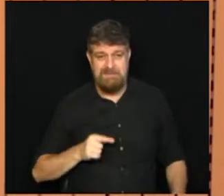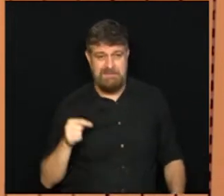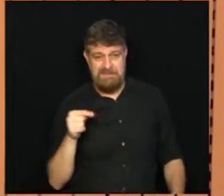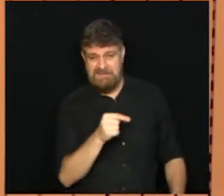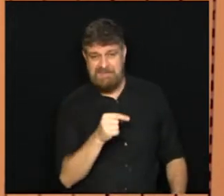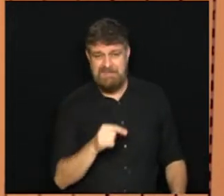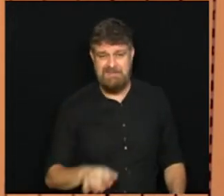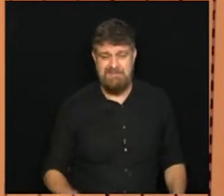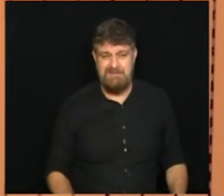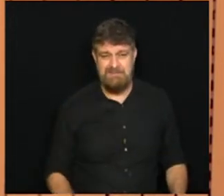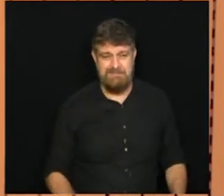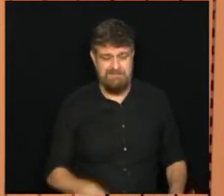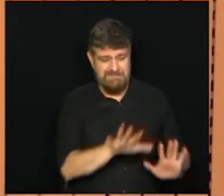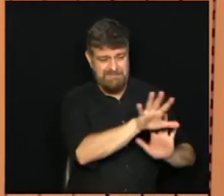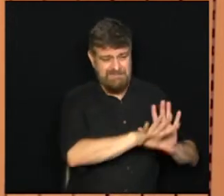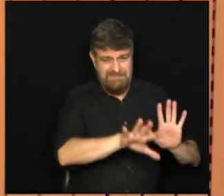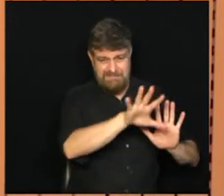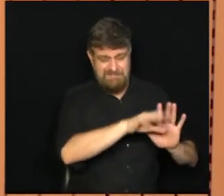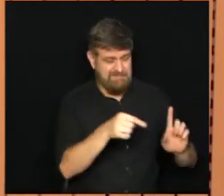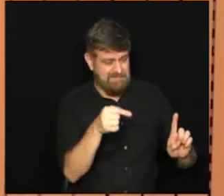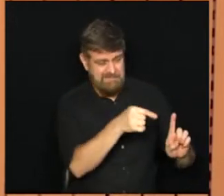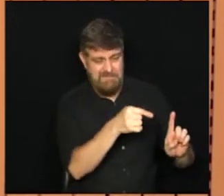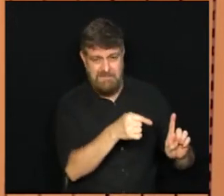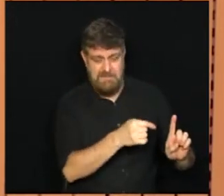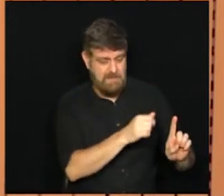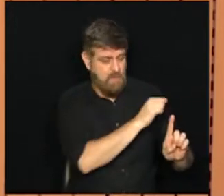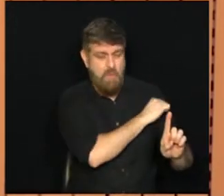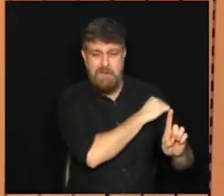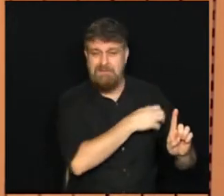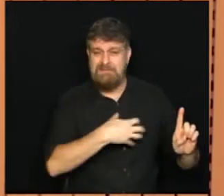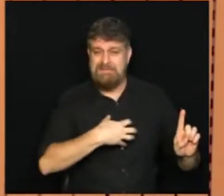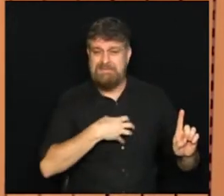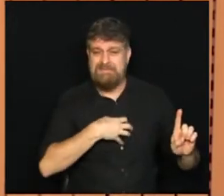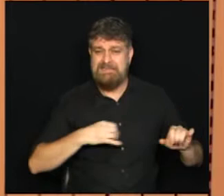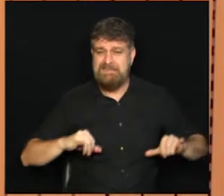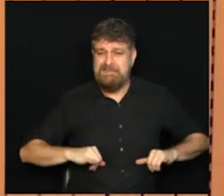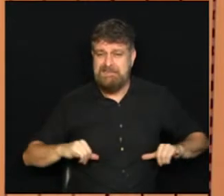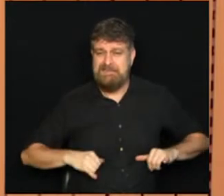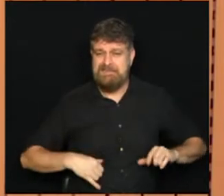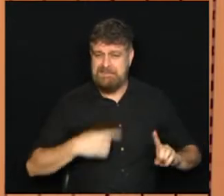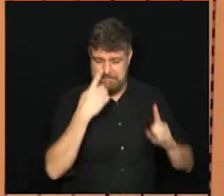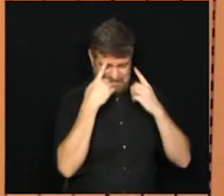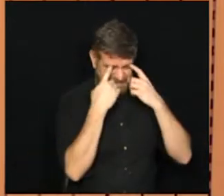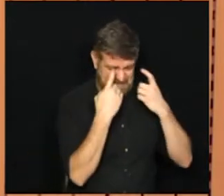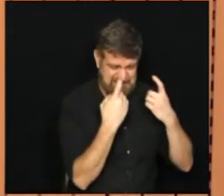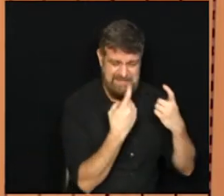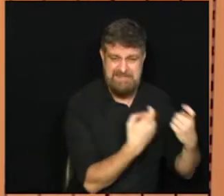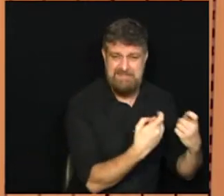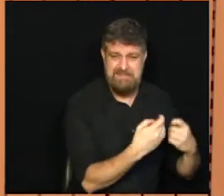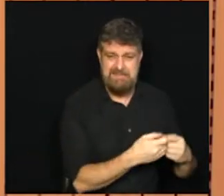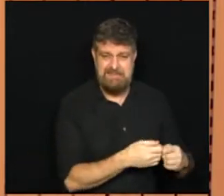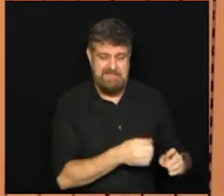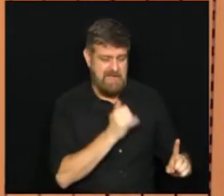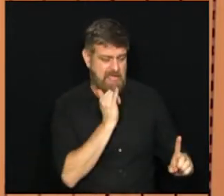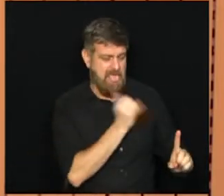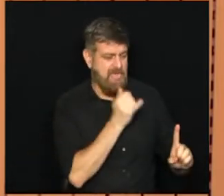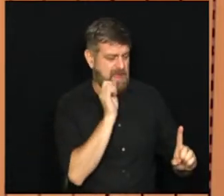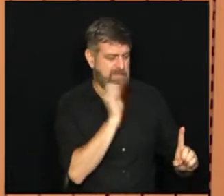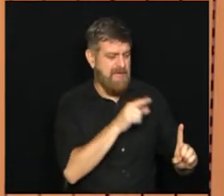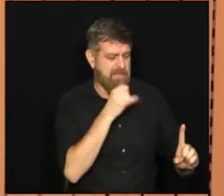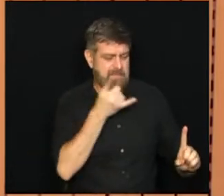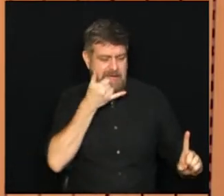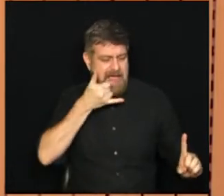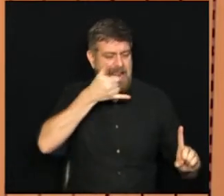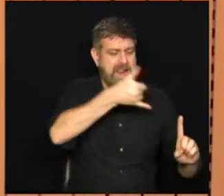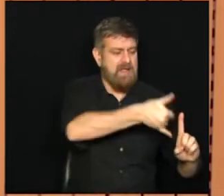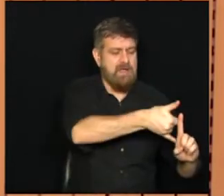de agredir a criança, de você violentar a criança verbalmente, com os telefonemas, com as mensagens